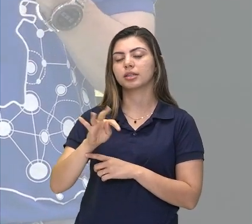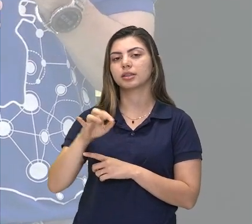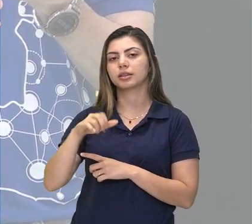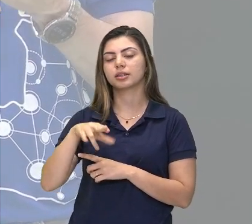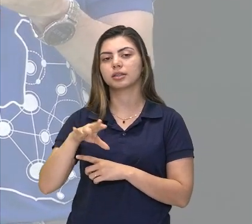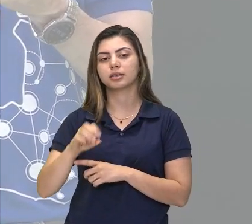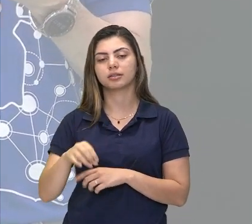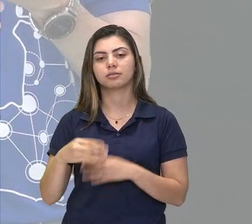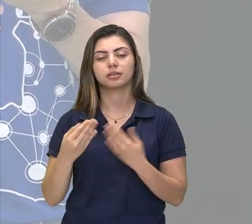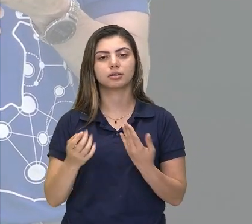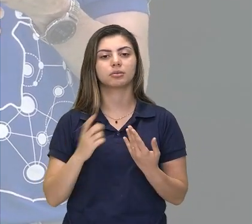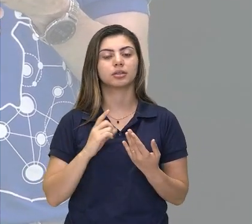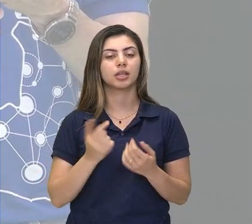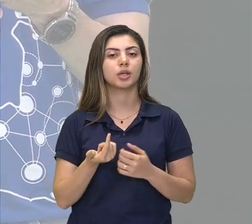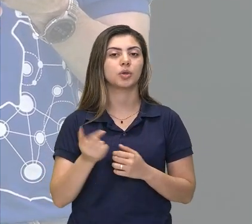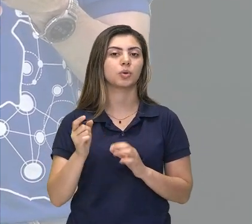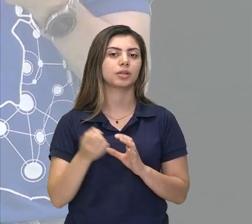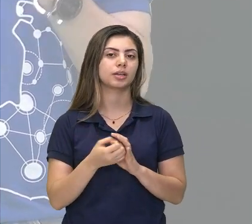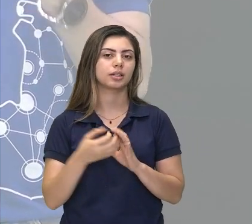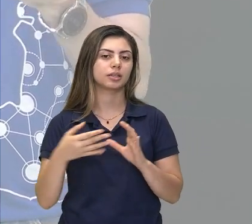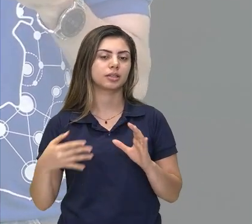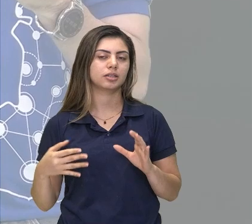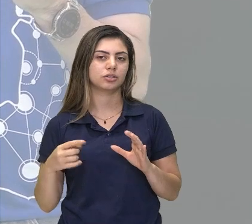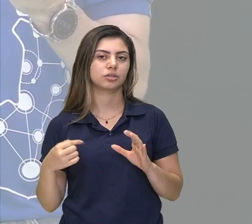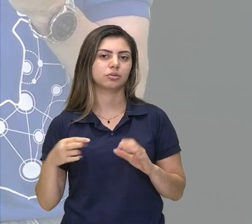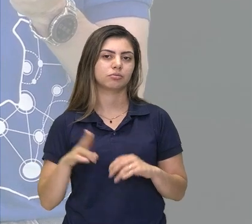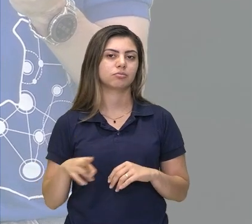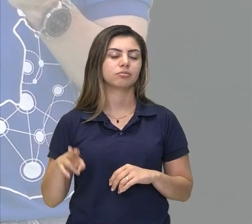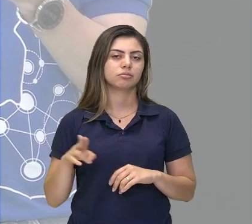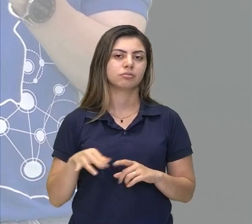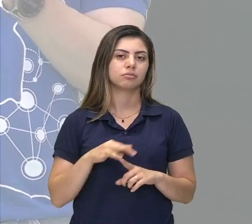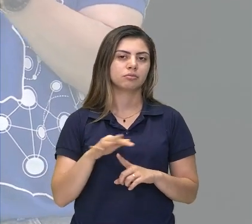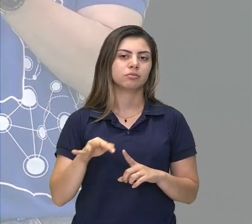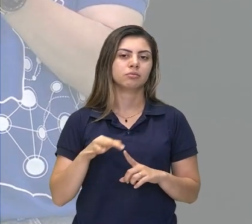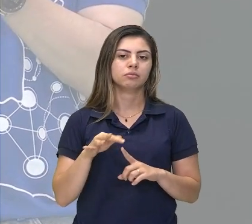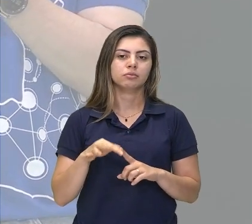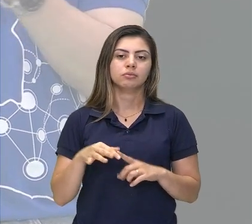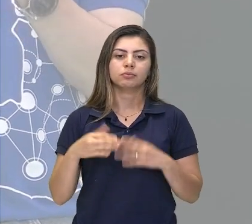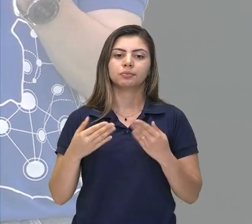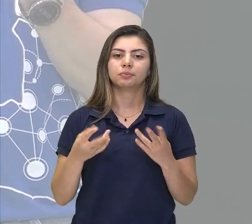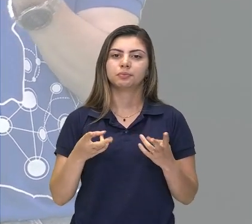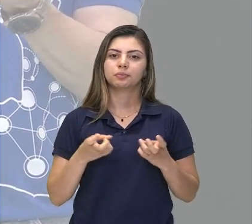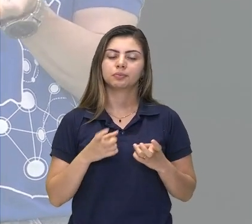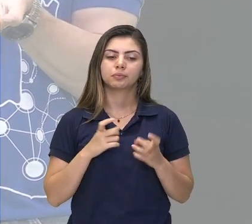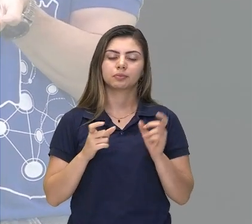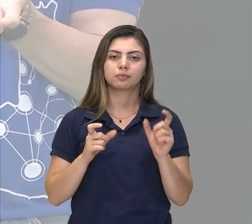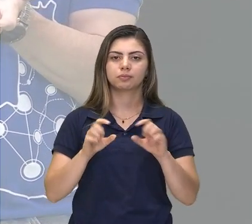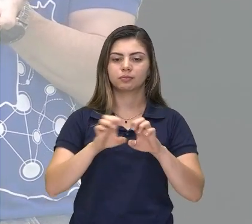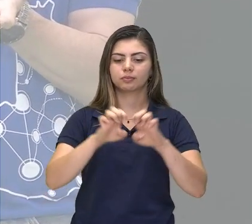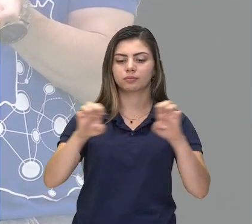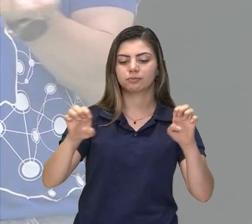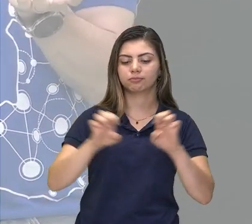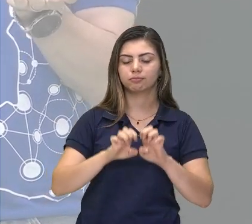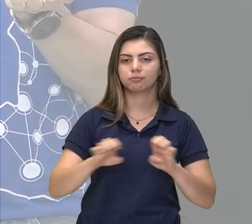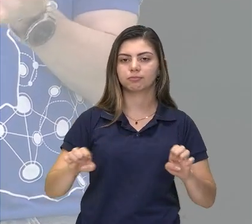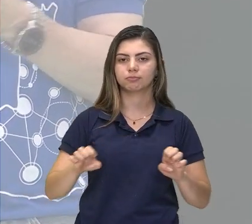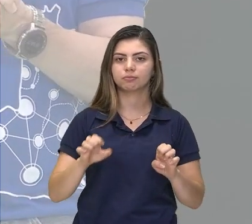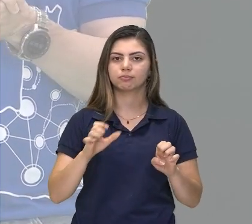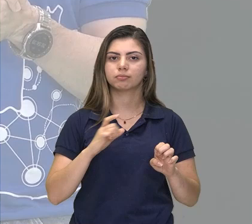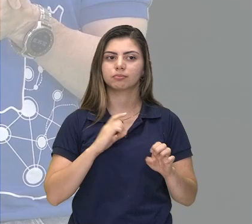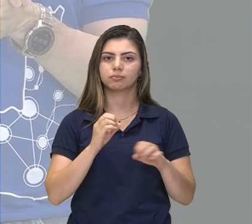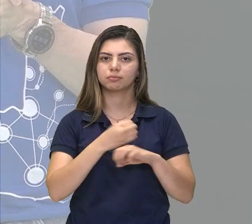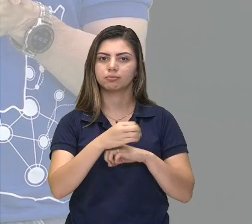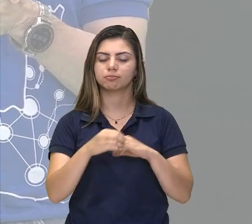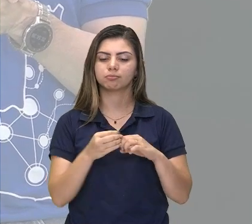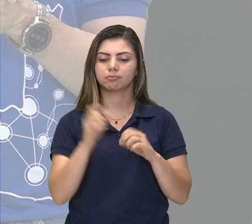outra propriedade para ser usada. Note, quando eu mudo um pequeno detalhe, mas tem a mesma forma molecular, as propriedades se